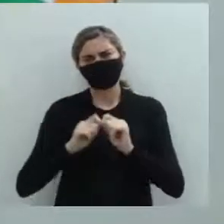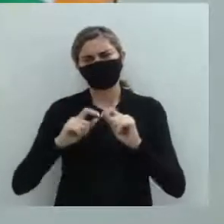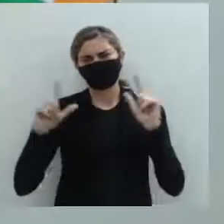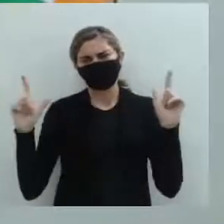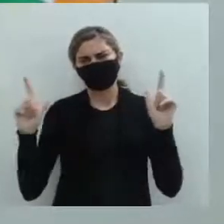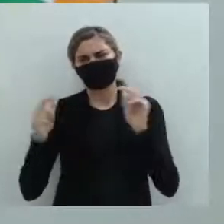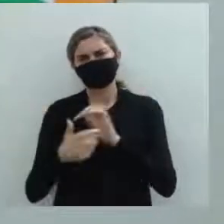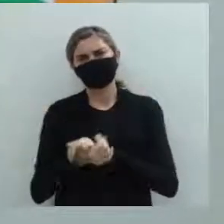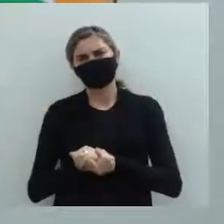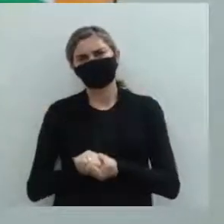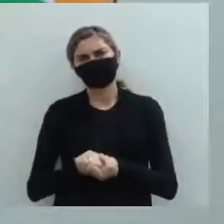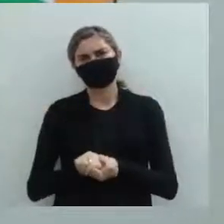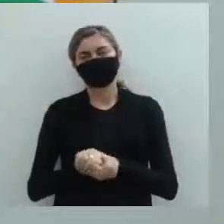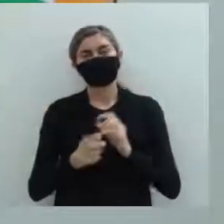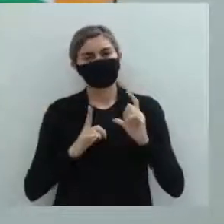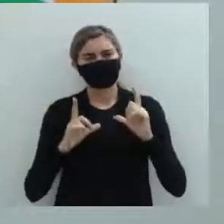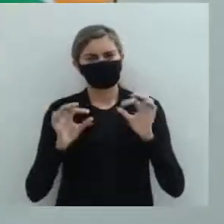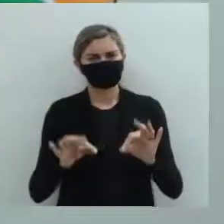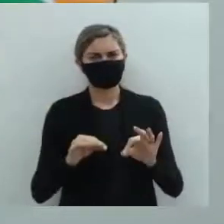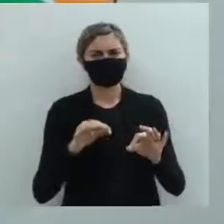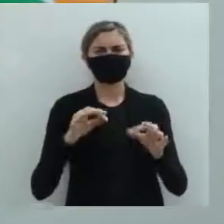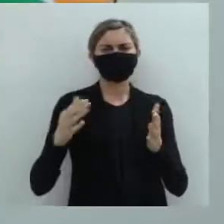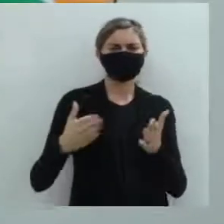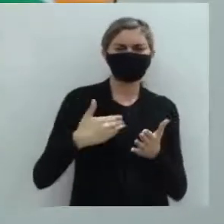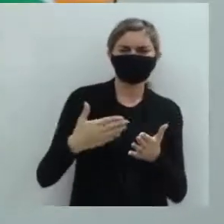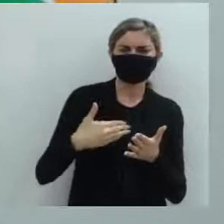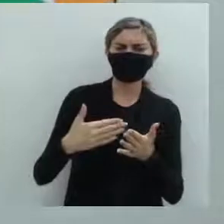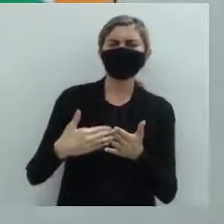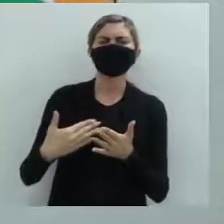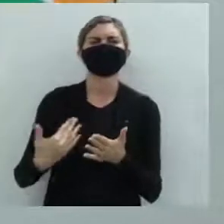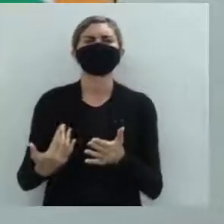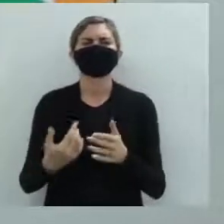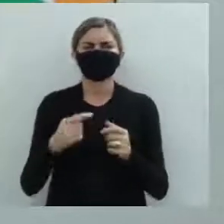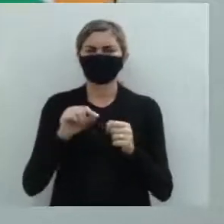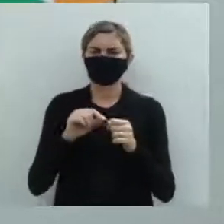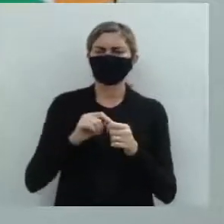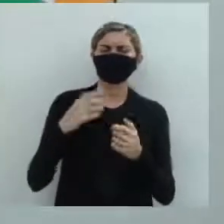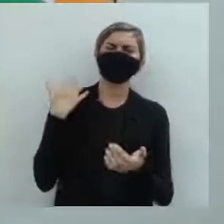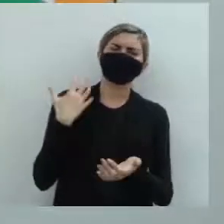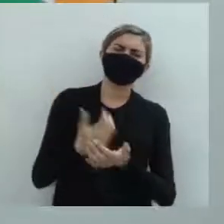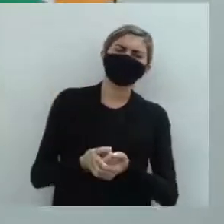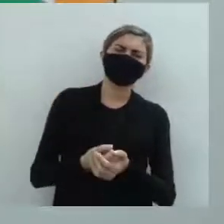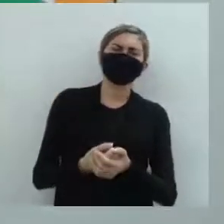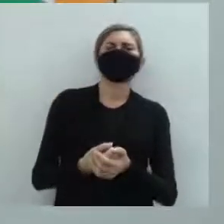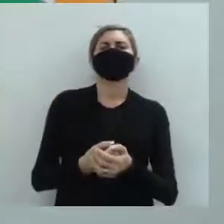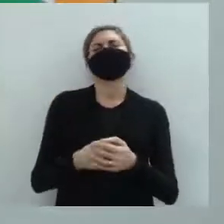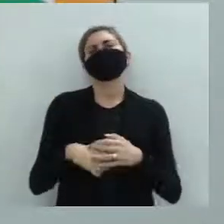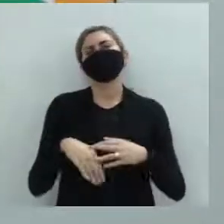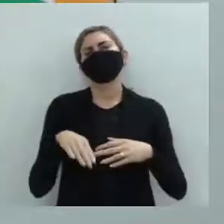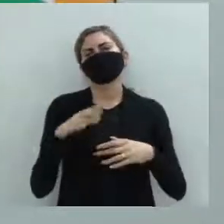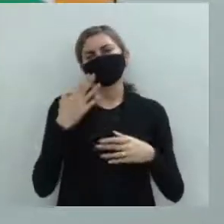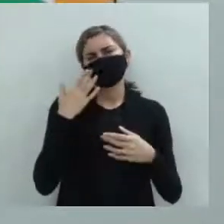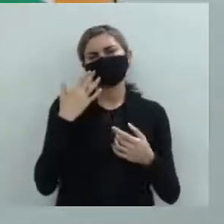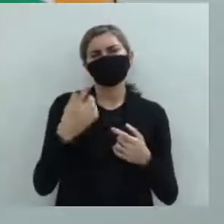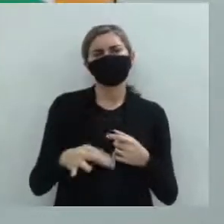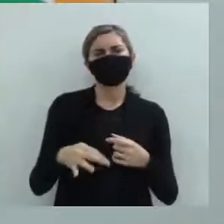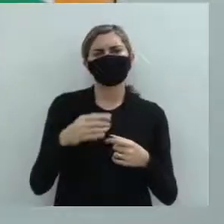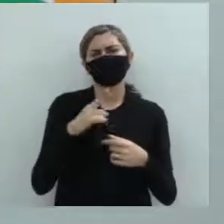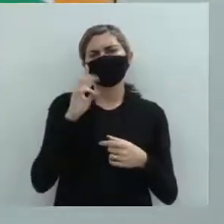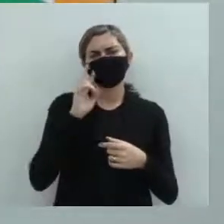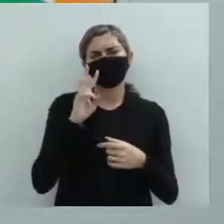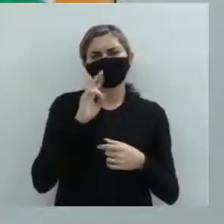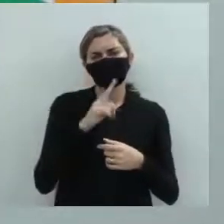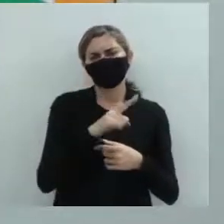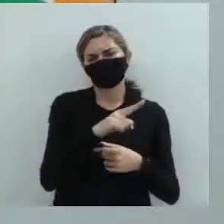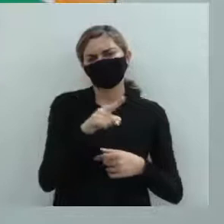pessoal. Certo? Fascículo. QR Code para fascículo. para podcast, tá certo? Lembrando